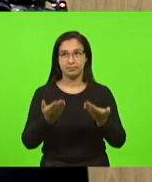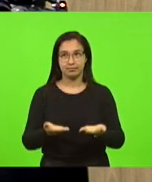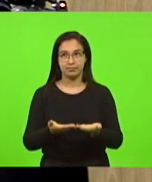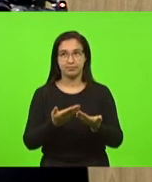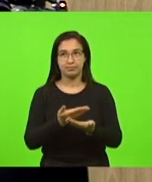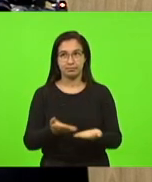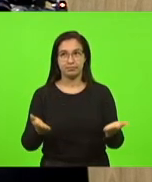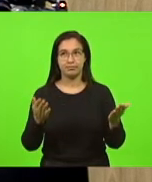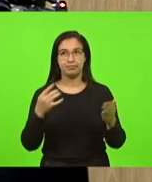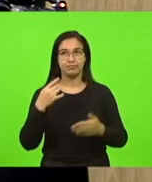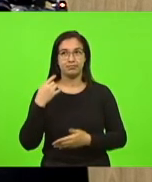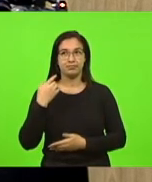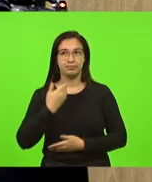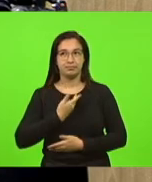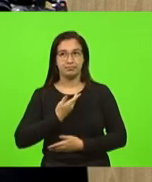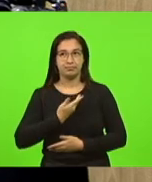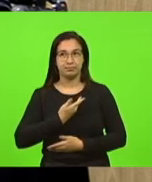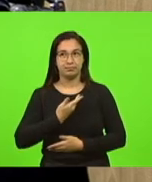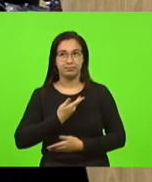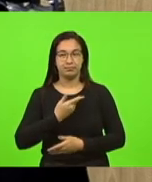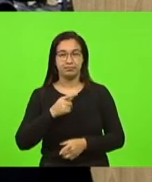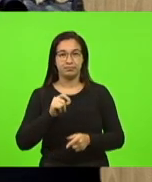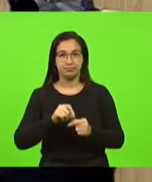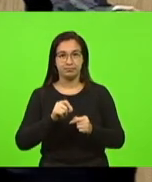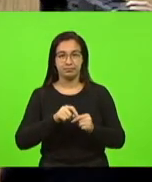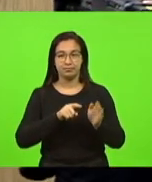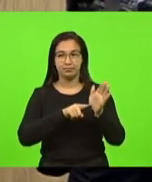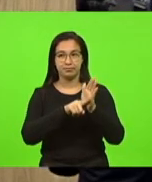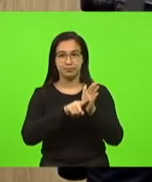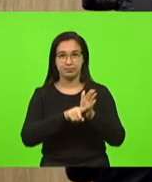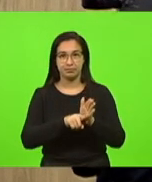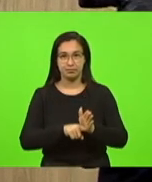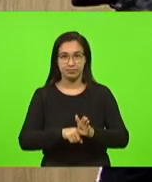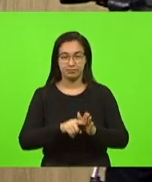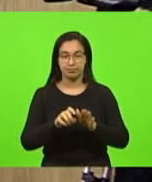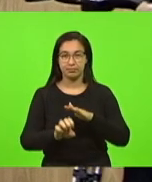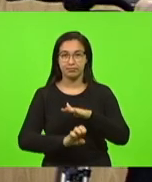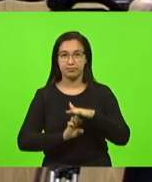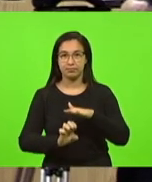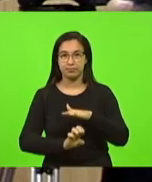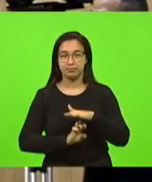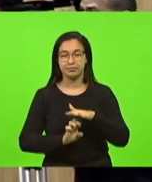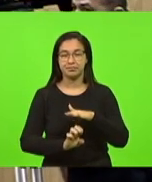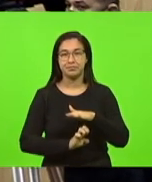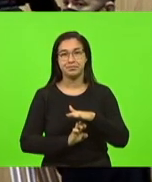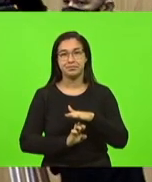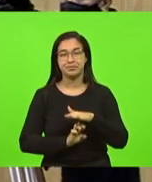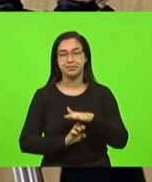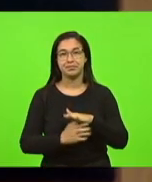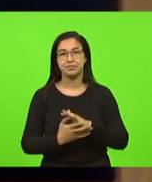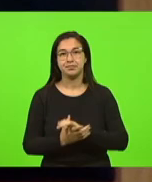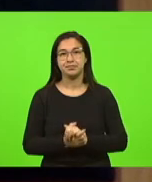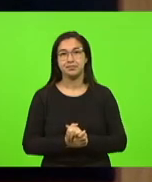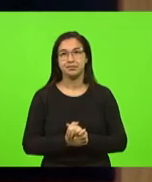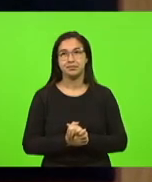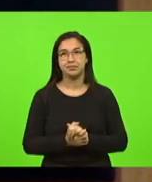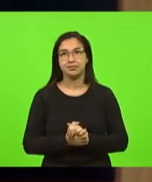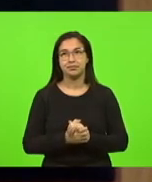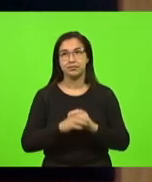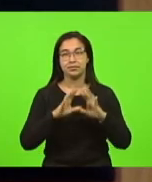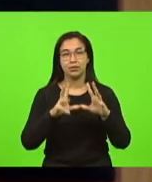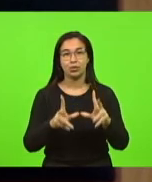colegas. Foi feita uma pesquisa numa empresa, deputado Marcos Vieira, onde todos